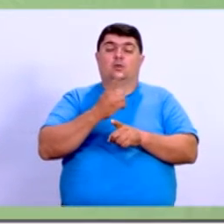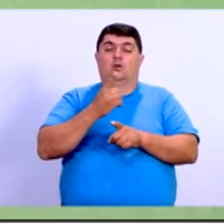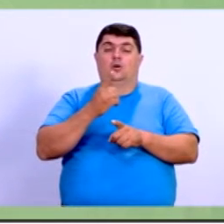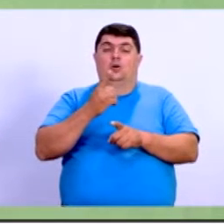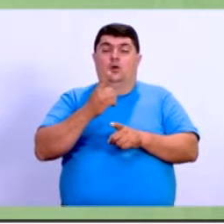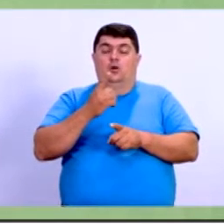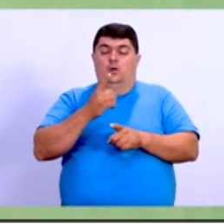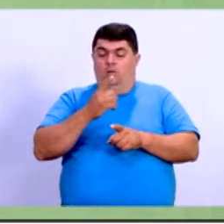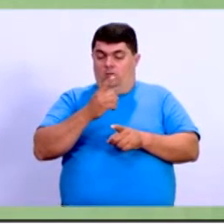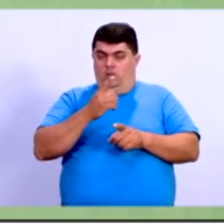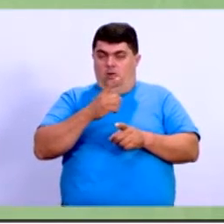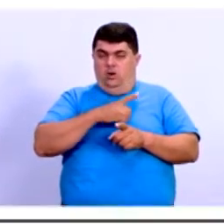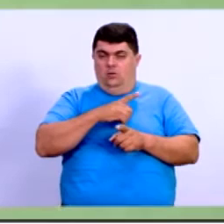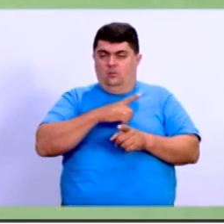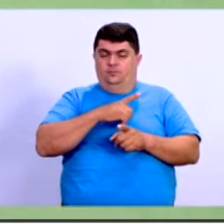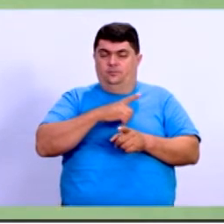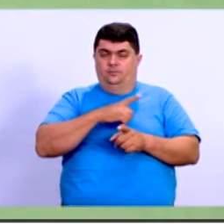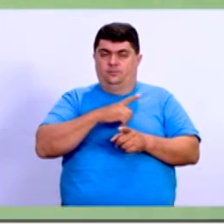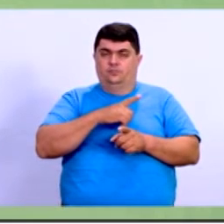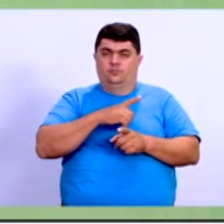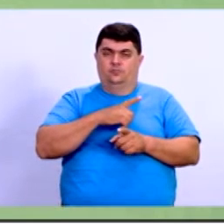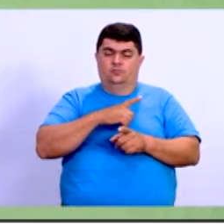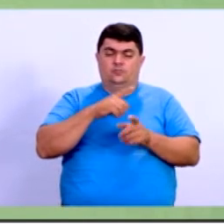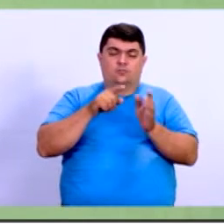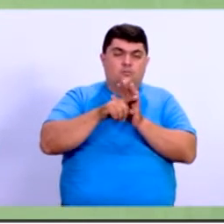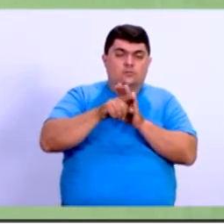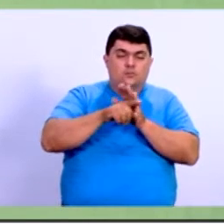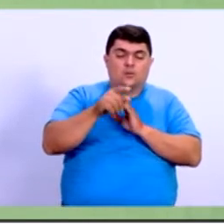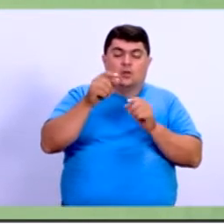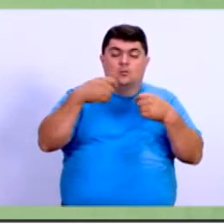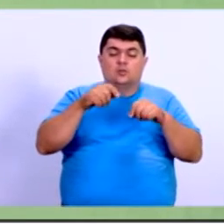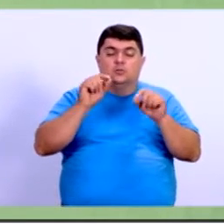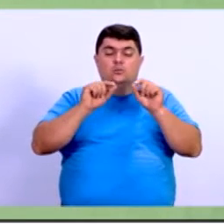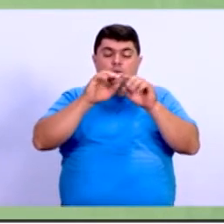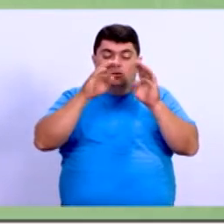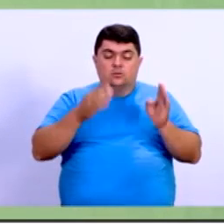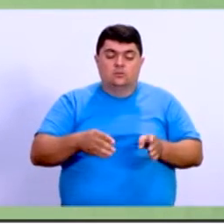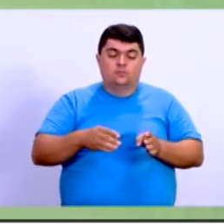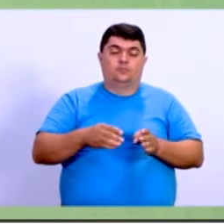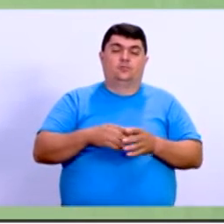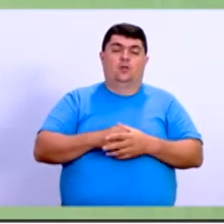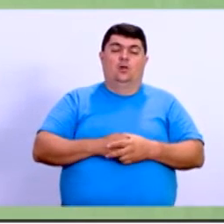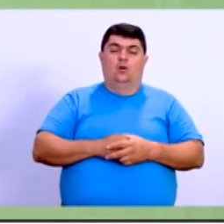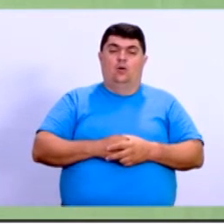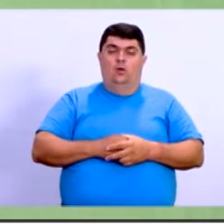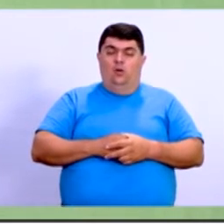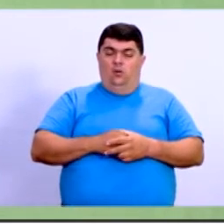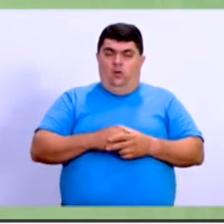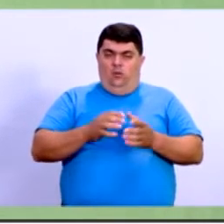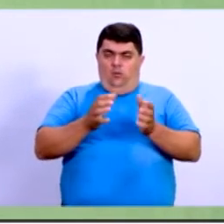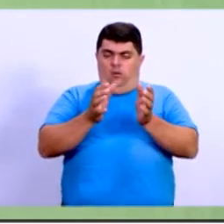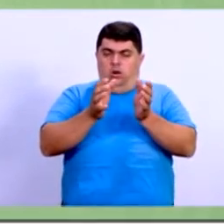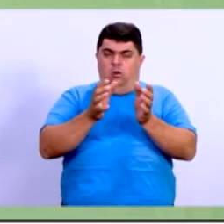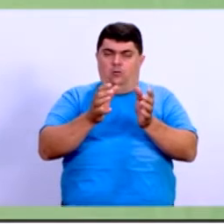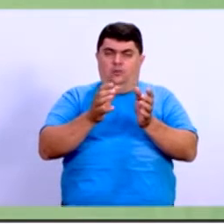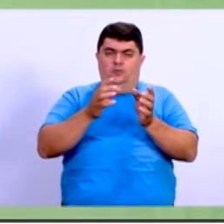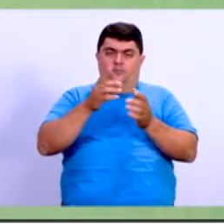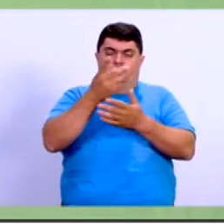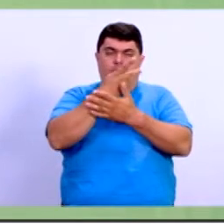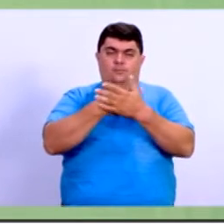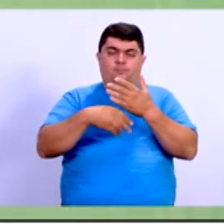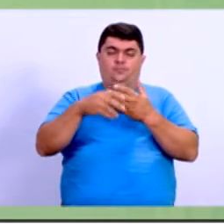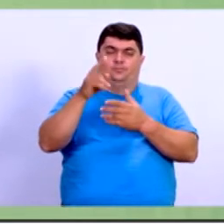do sistema. Caso de uso, o que precisa ser feito nele? identificar os